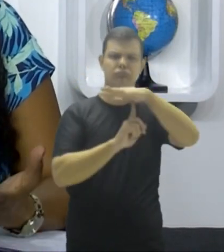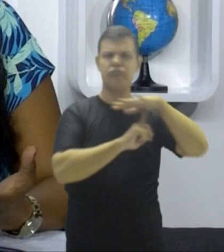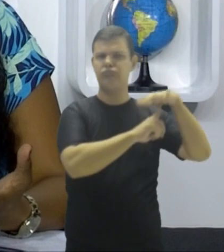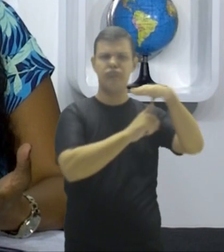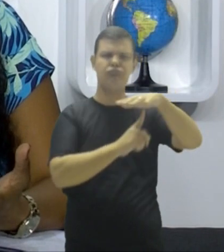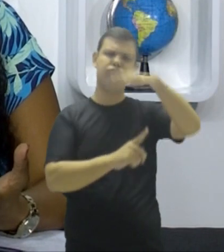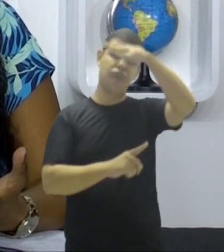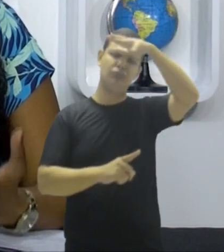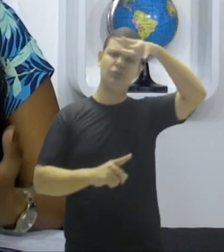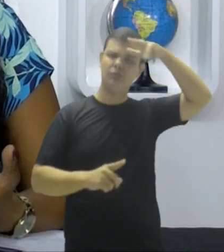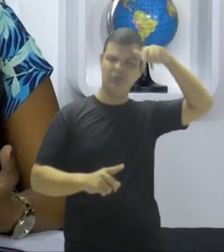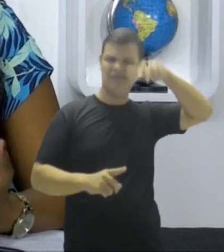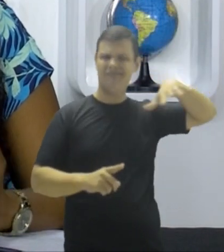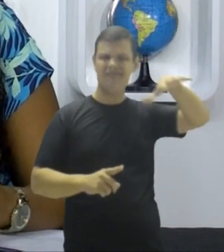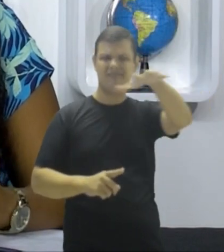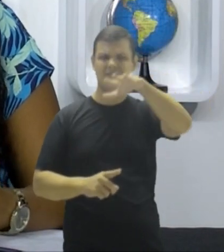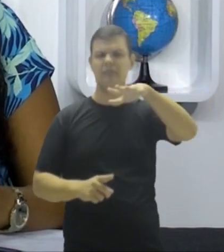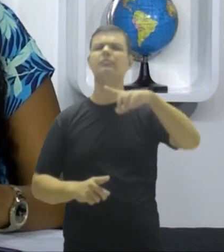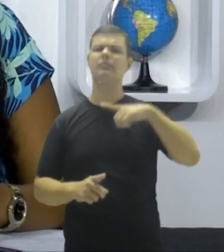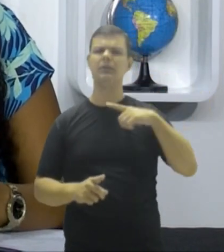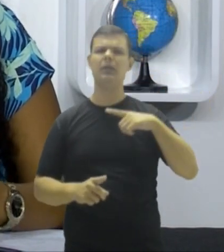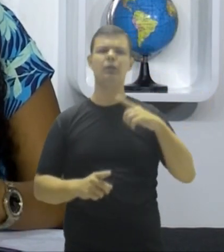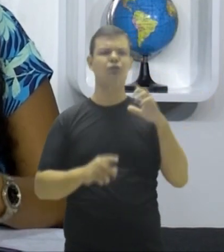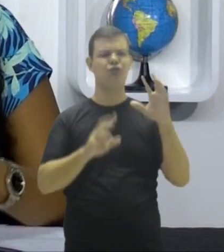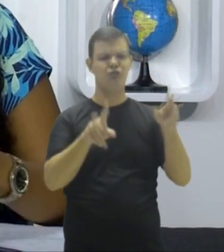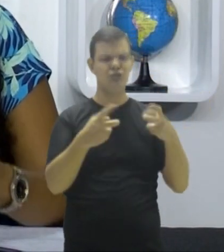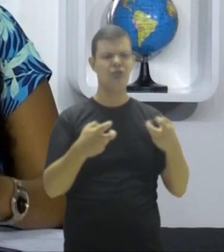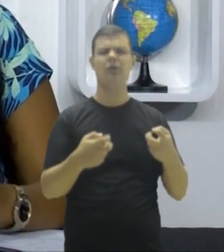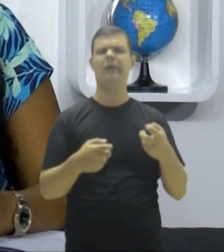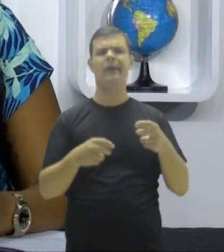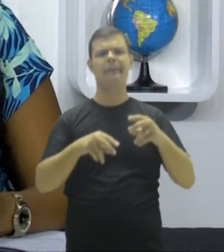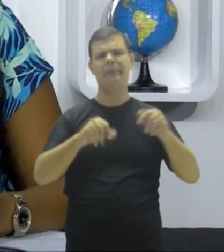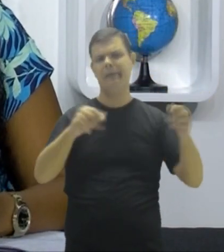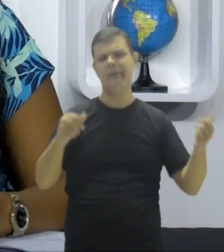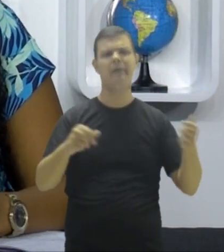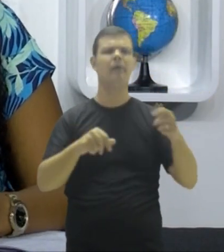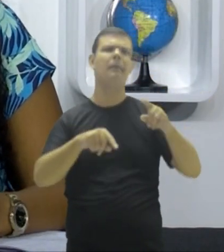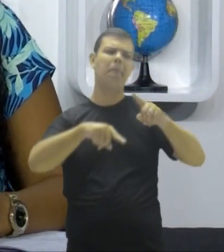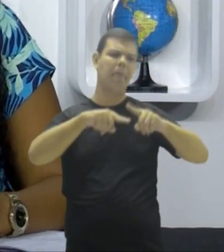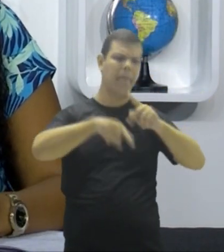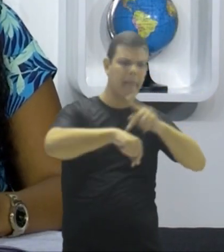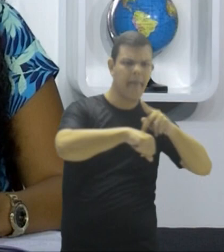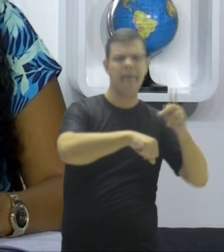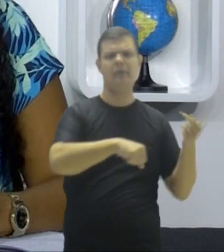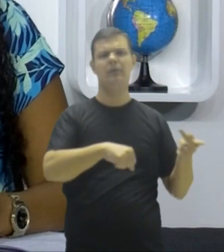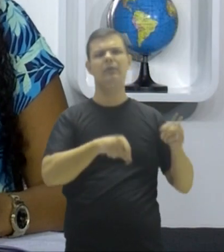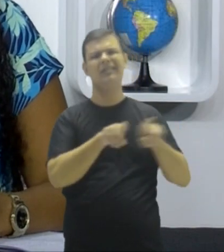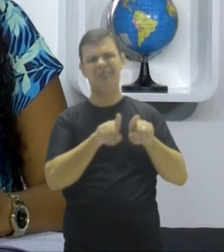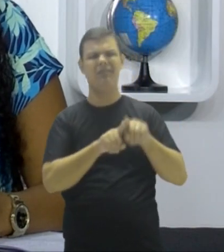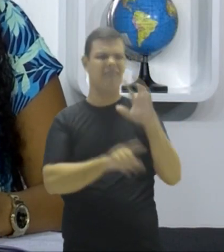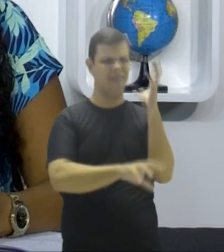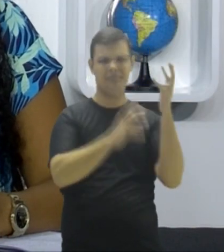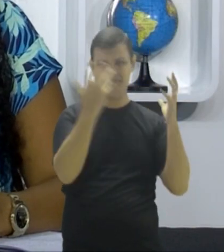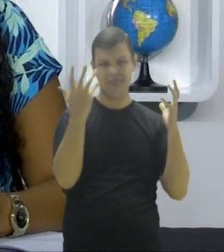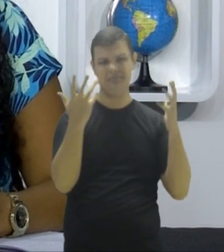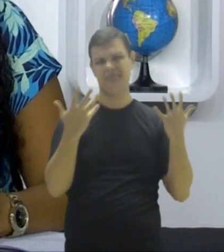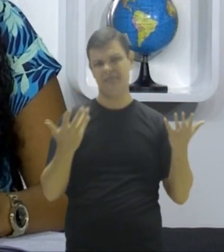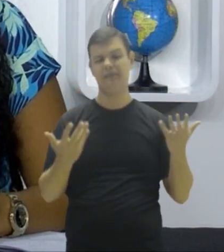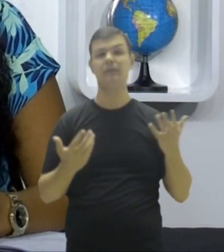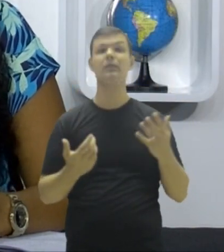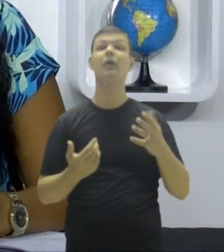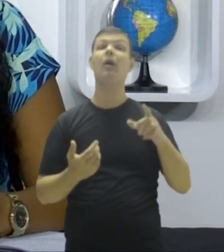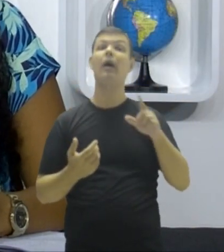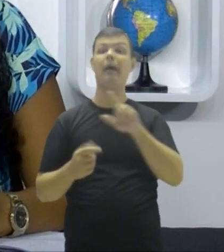tem todos os tipos de extrativismo mineral, extrativismo vegetal. Então, esses órgãos, essas organizações